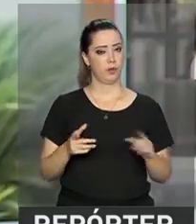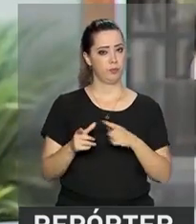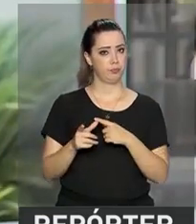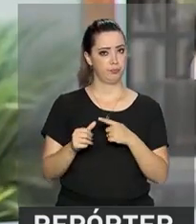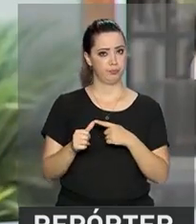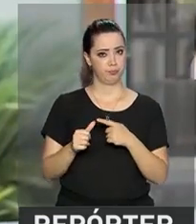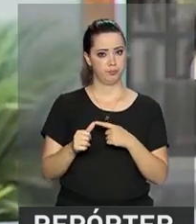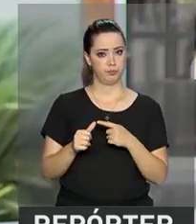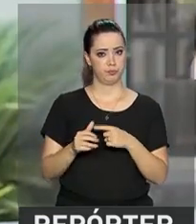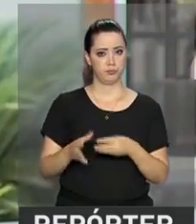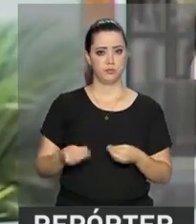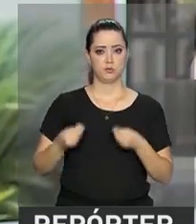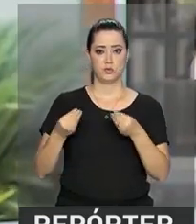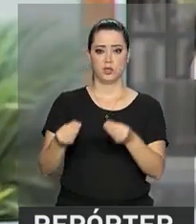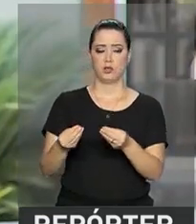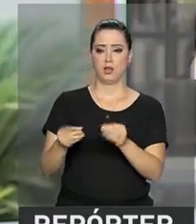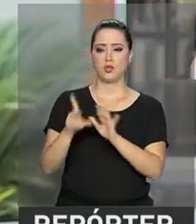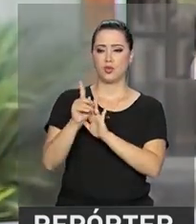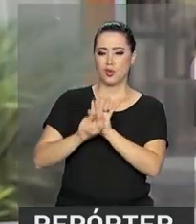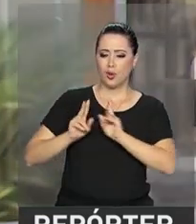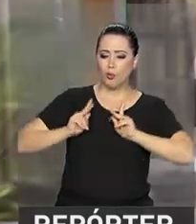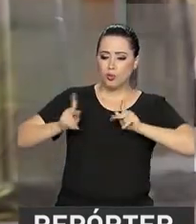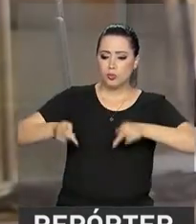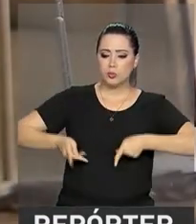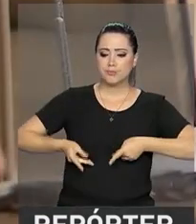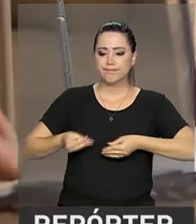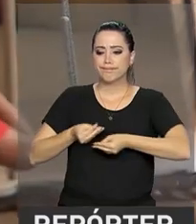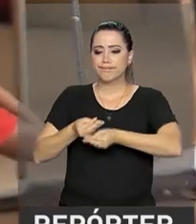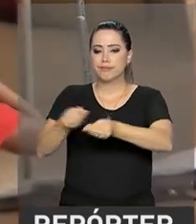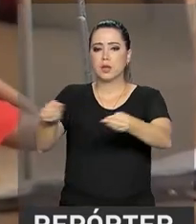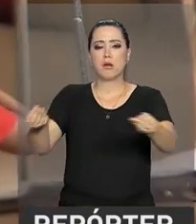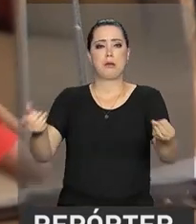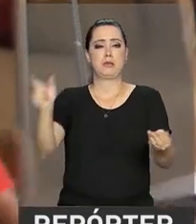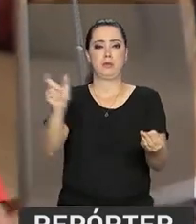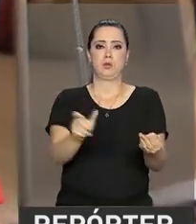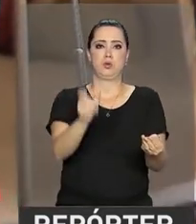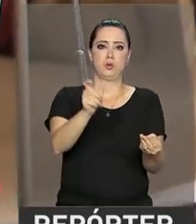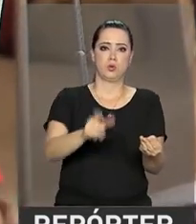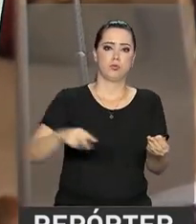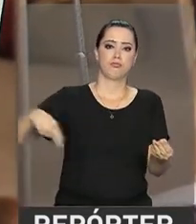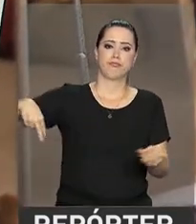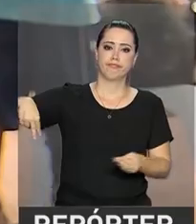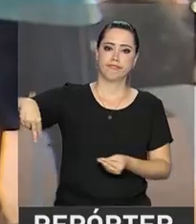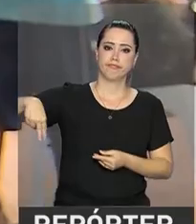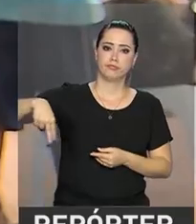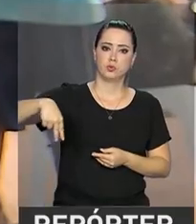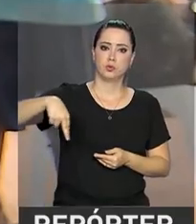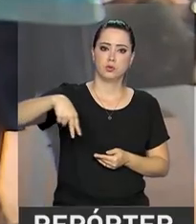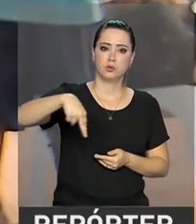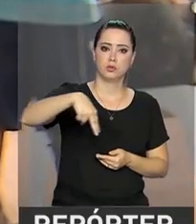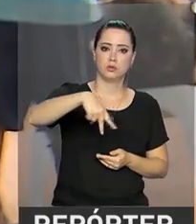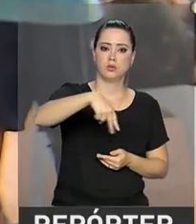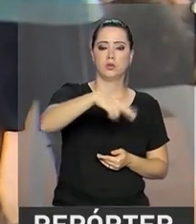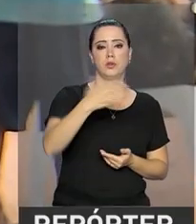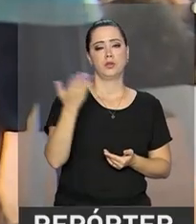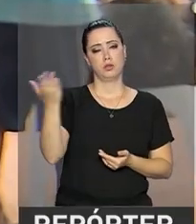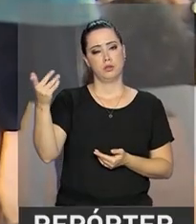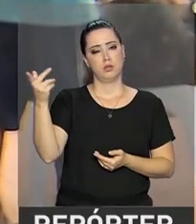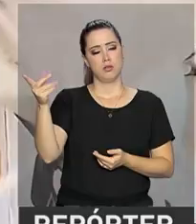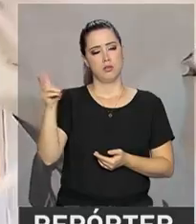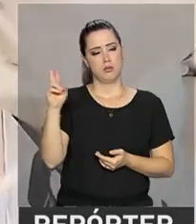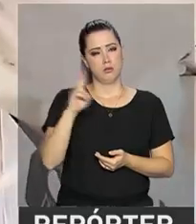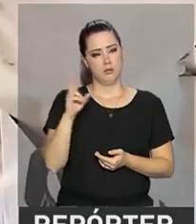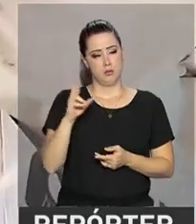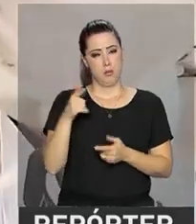primeiro, dar humanidade, né, a essas pessoas que se deslocaram, dada a crise humanitária